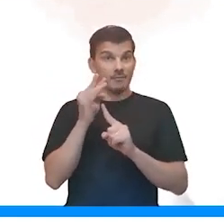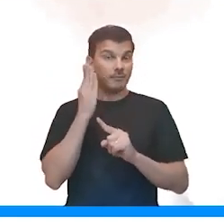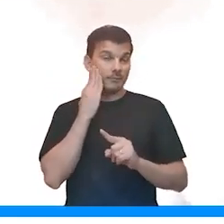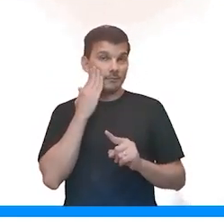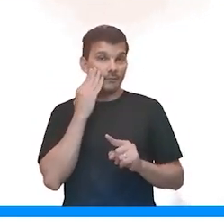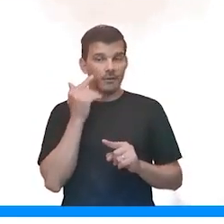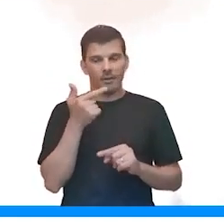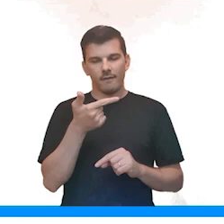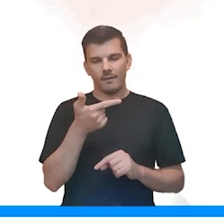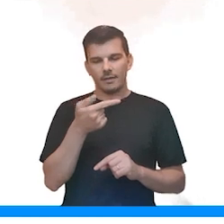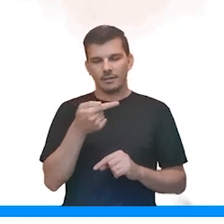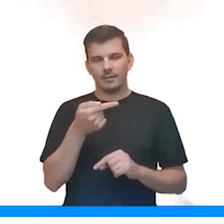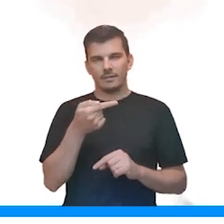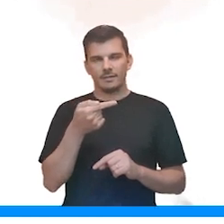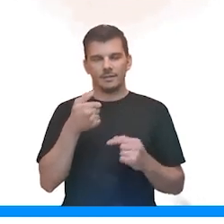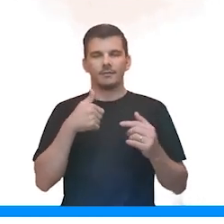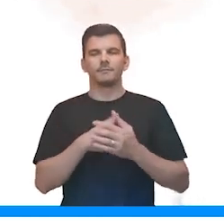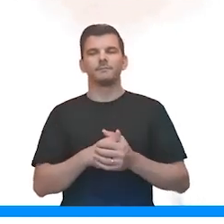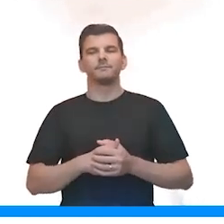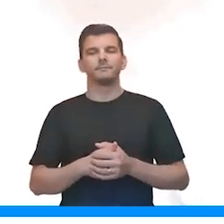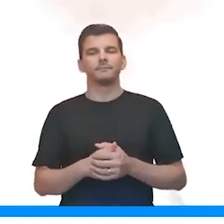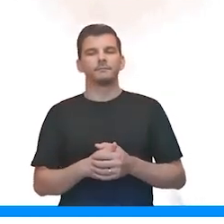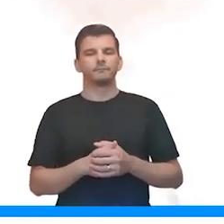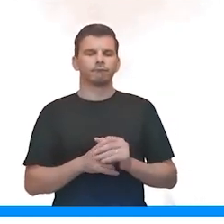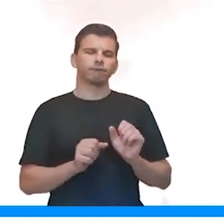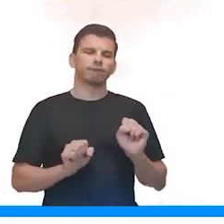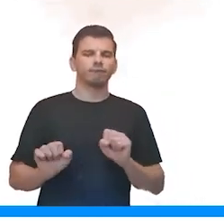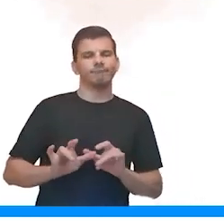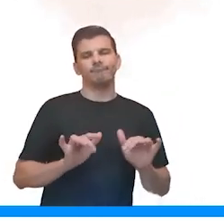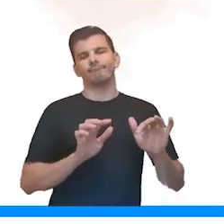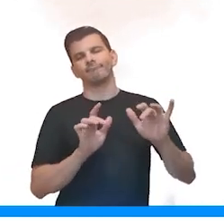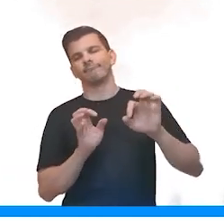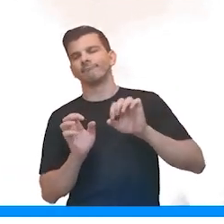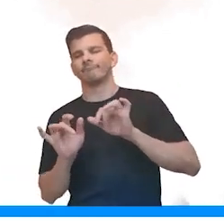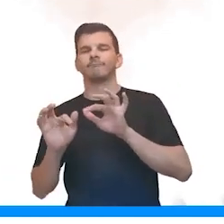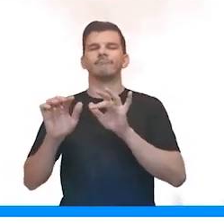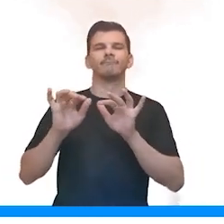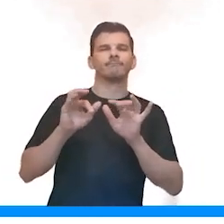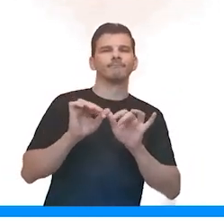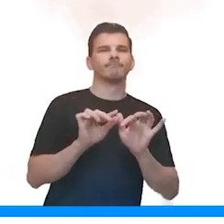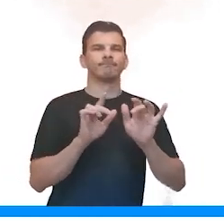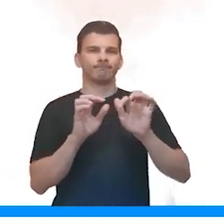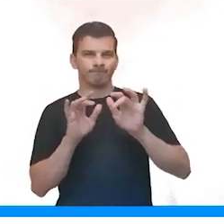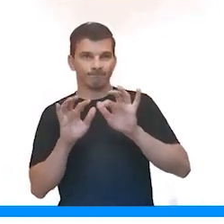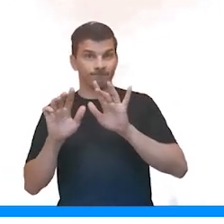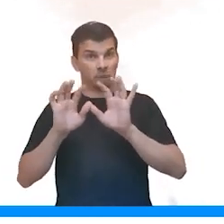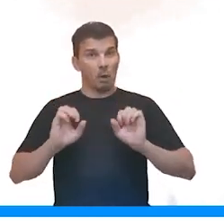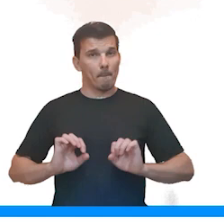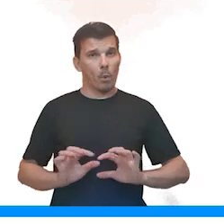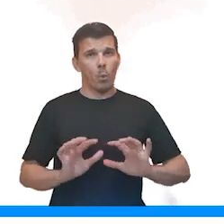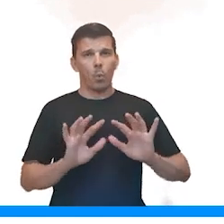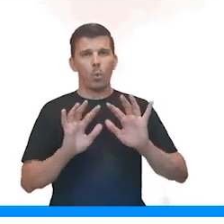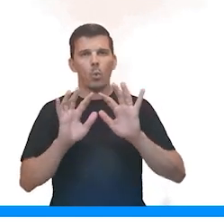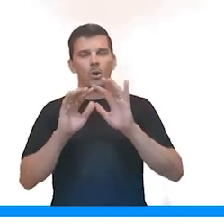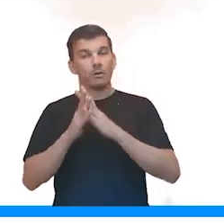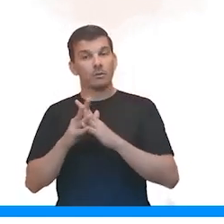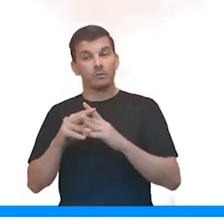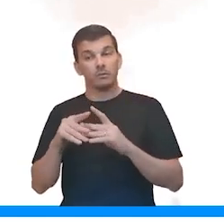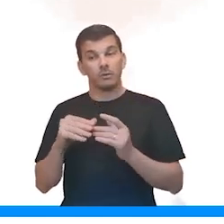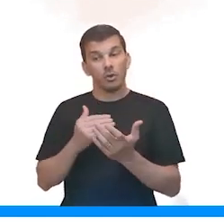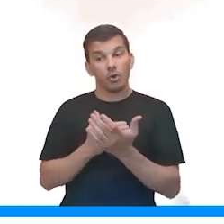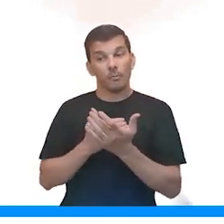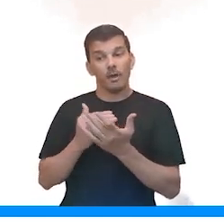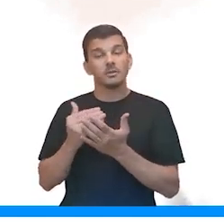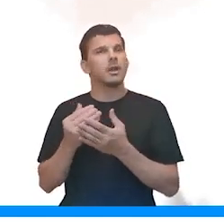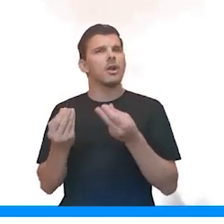temperatura também existe. Deixa eu botar em graus Celsius. Está 27 graus Celsius. Olha só que legal. E esse gás ele está se movimentando ali dentro. Vocês estão vendo que ele tem uma